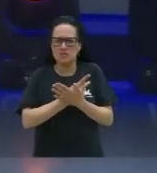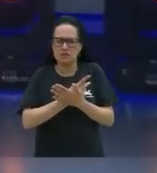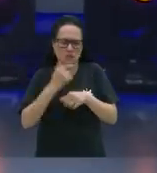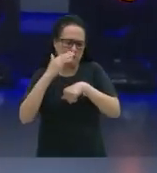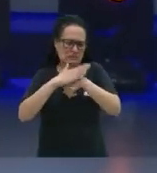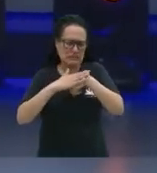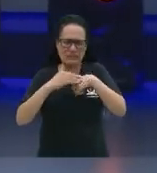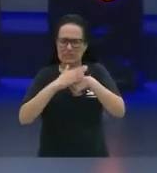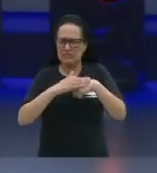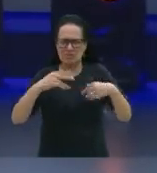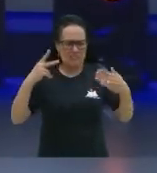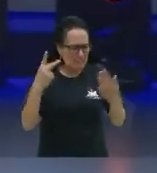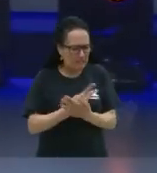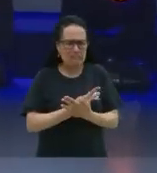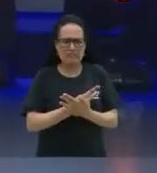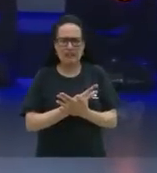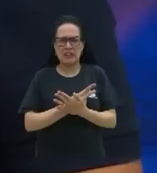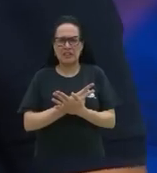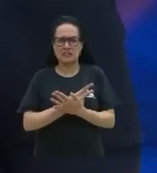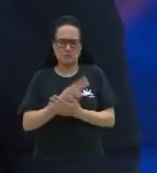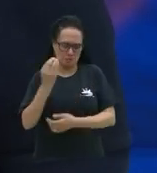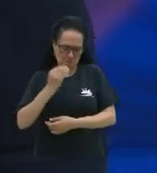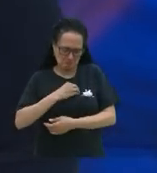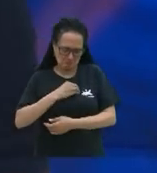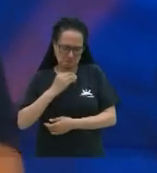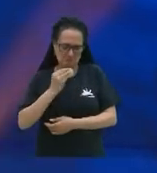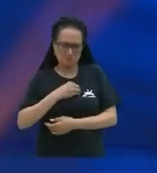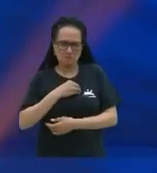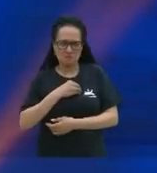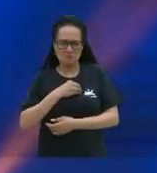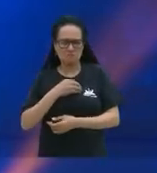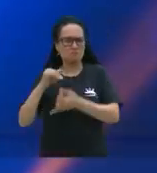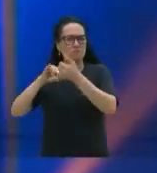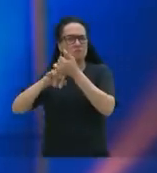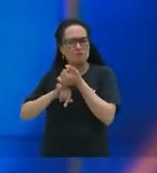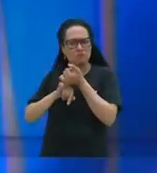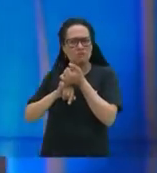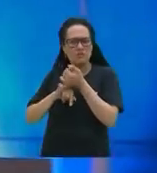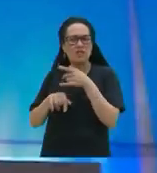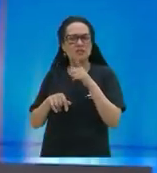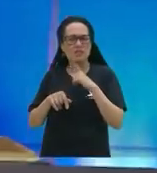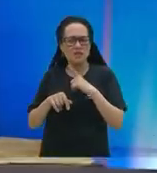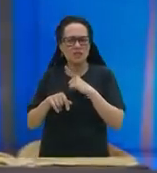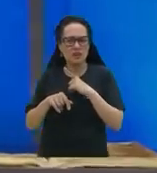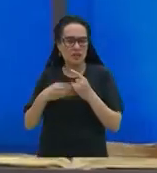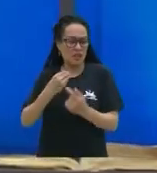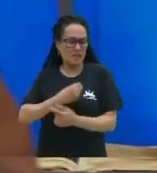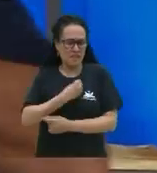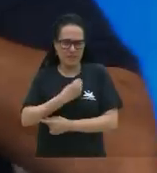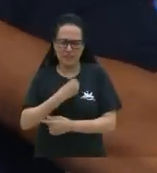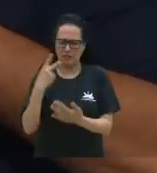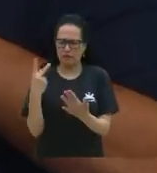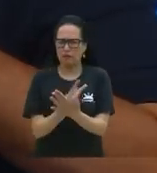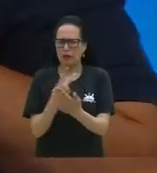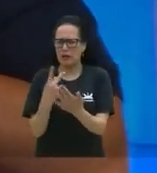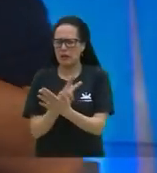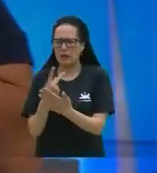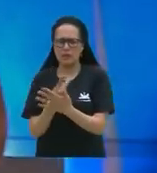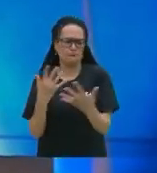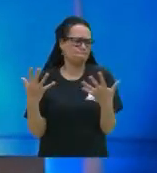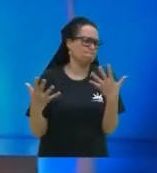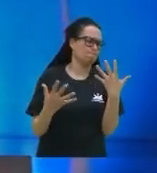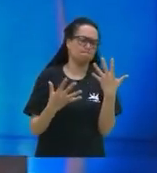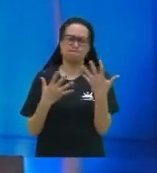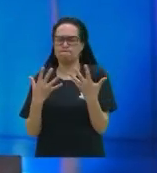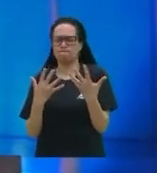carinho errado, de um pecado de adultério, ela que estava numa vida errada, de repente, quando ela